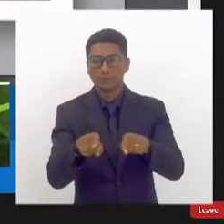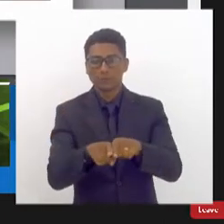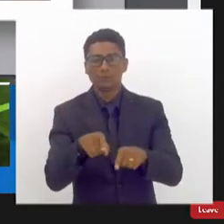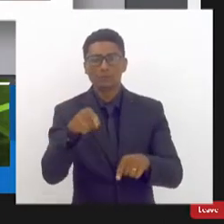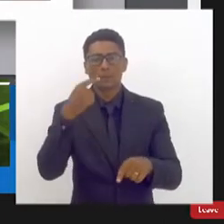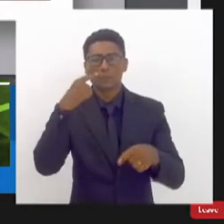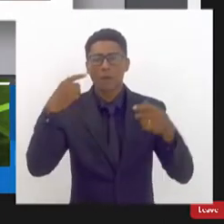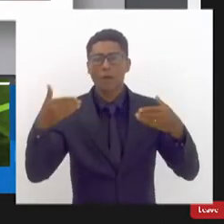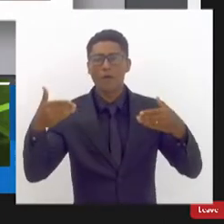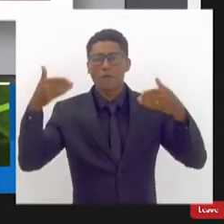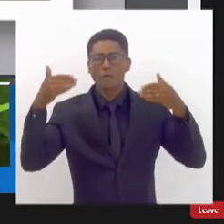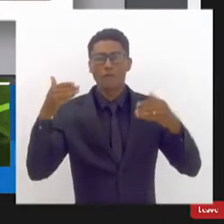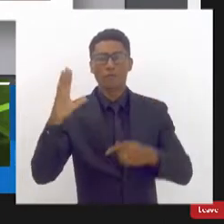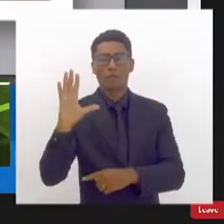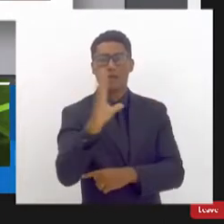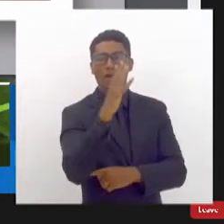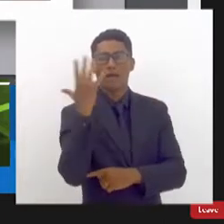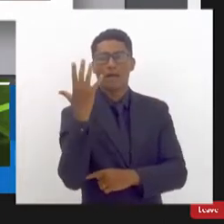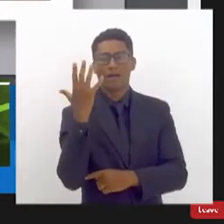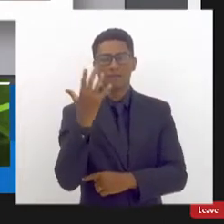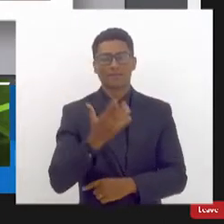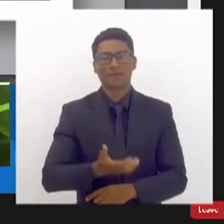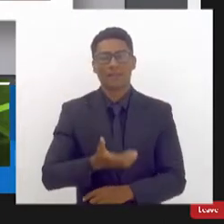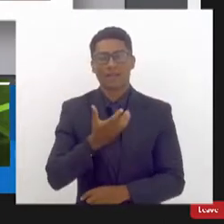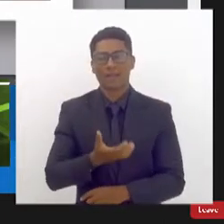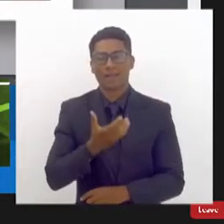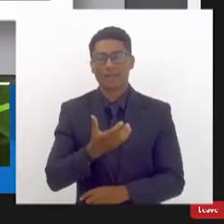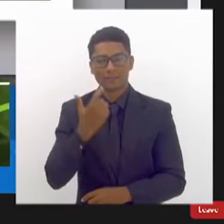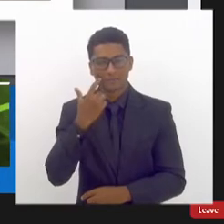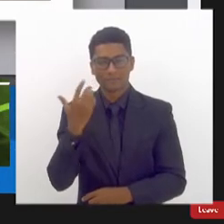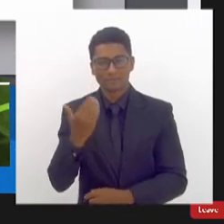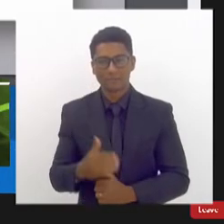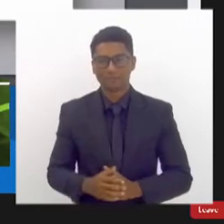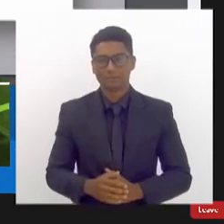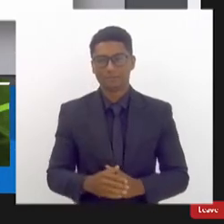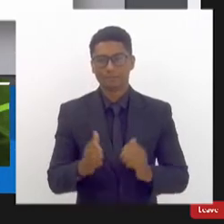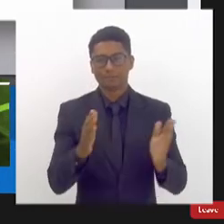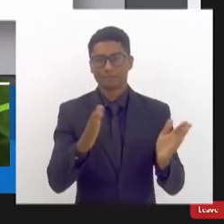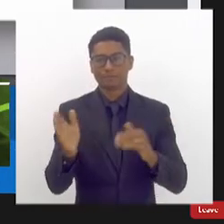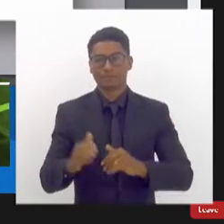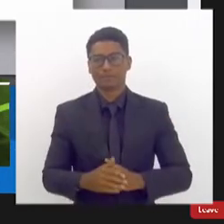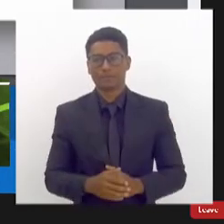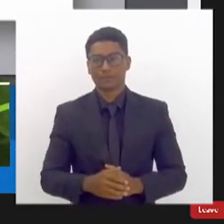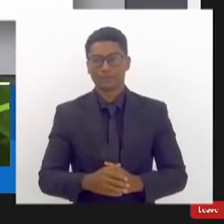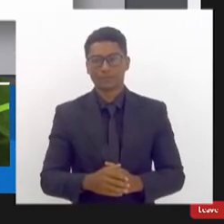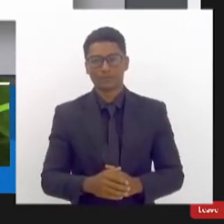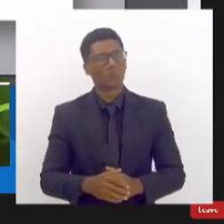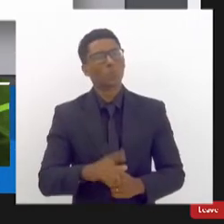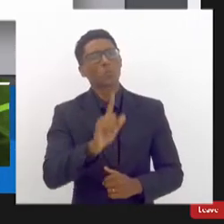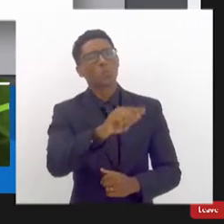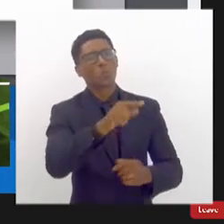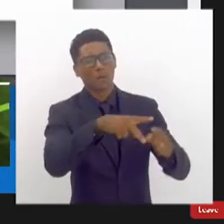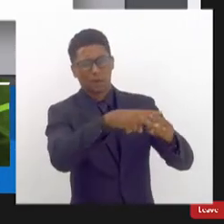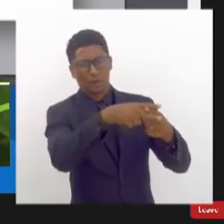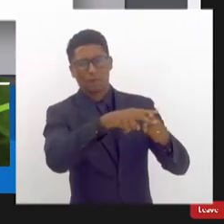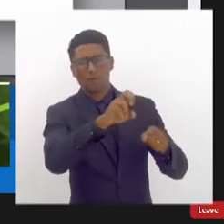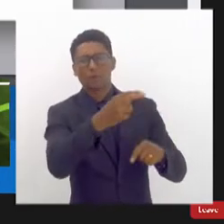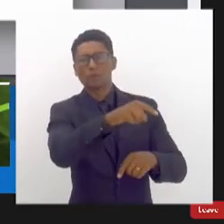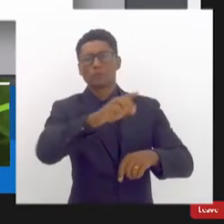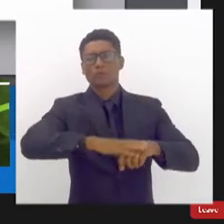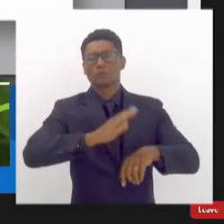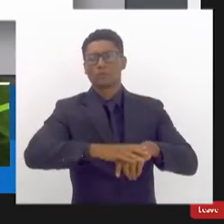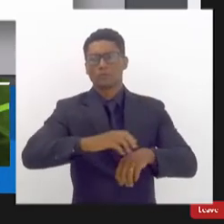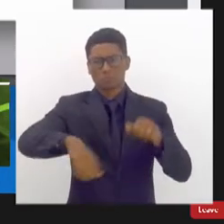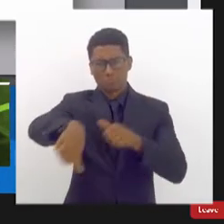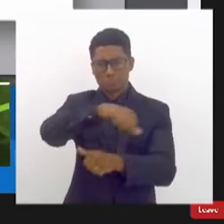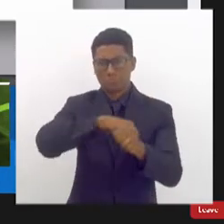Natal, cortesia da nossa secretária-geral. Né? Pode passar, por gentileza. Isso foi uma reforma ou vocês mudaram? Não, nós mudamos. Nós mudamos